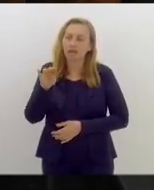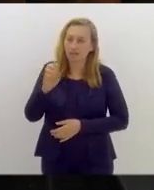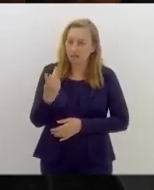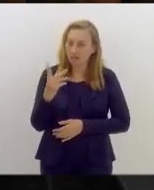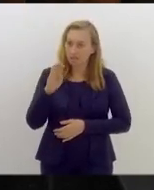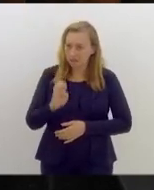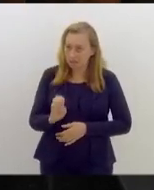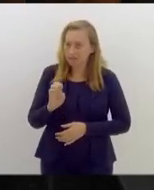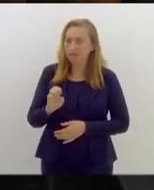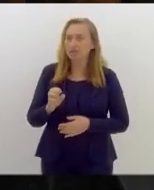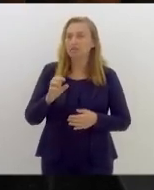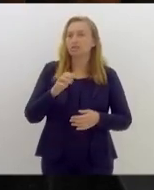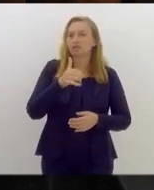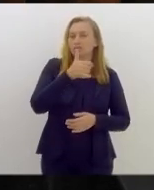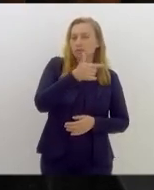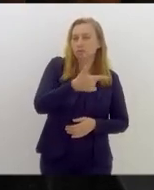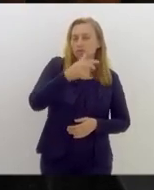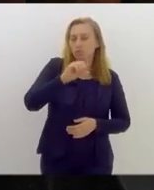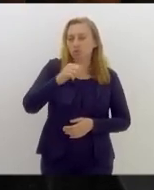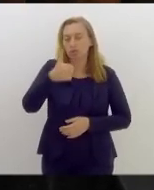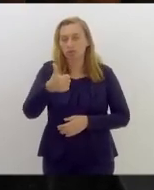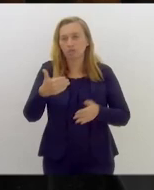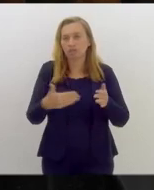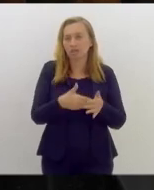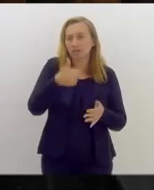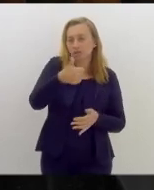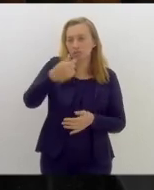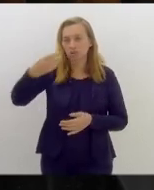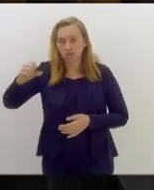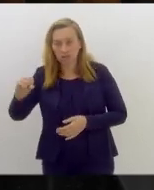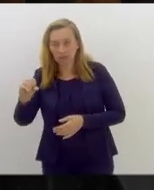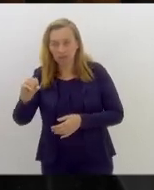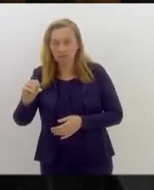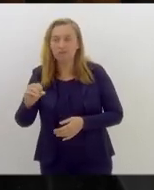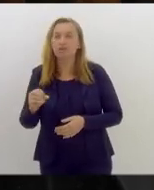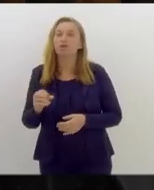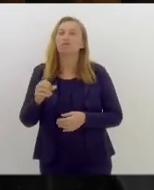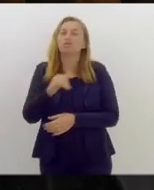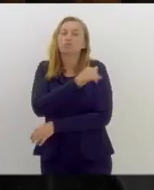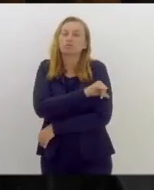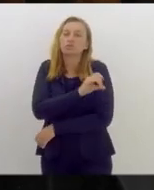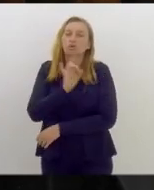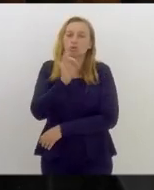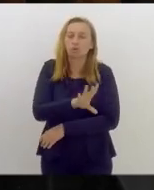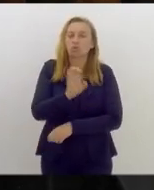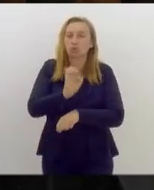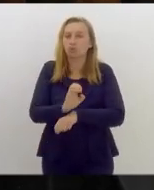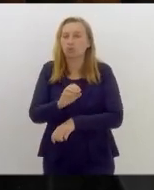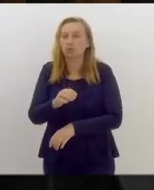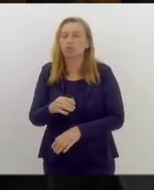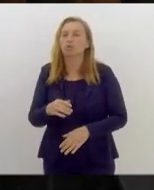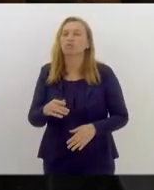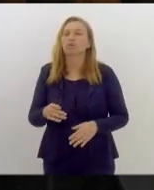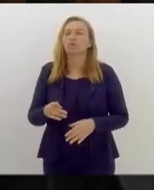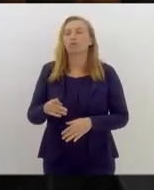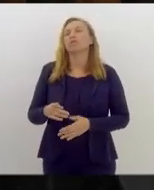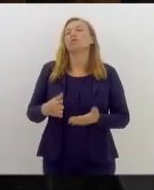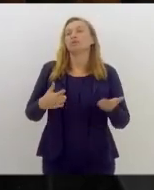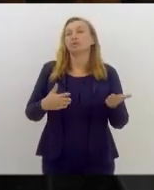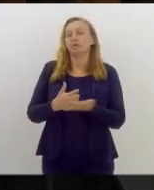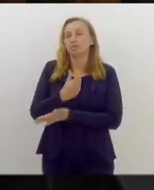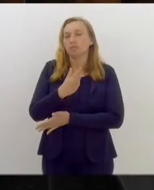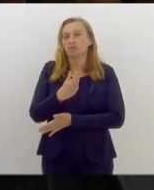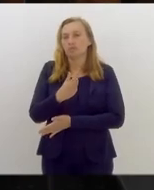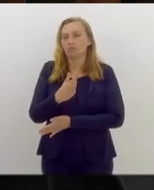2001 a 2010. O Rio de Janeiro foi o último estado brasileiro a aprovar o seu plano estadual, naquele